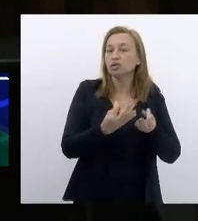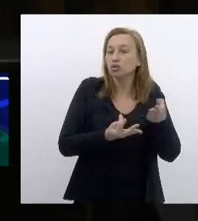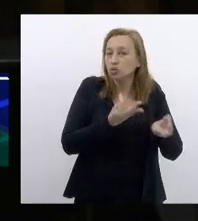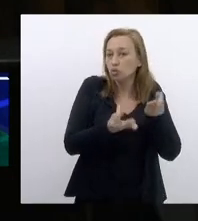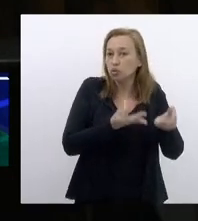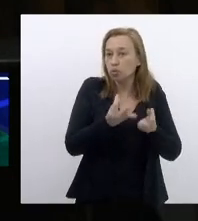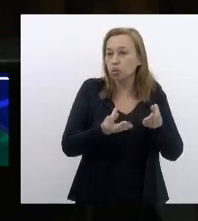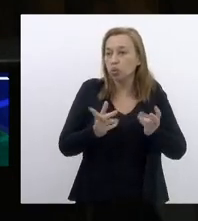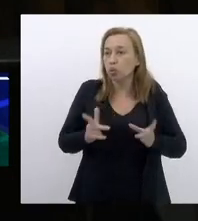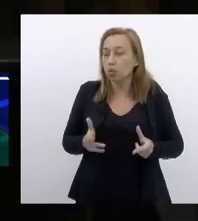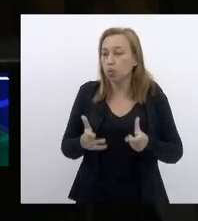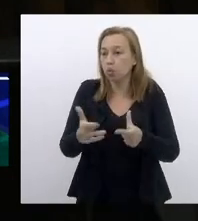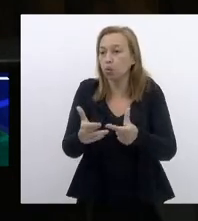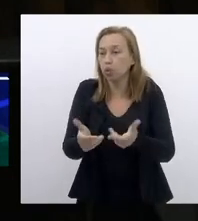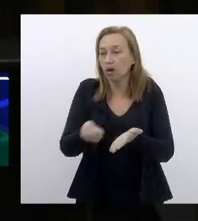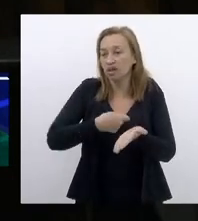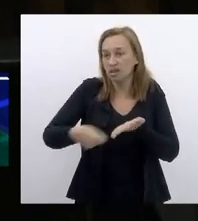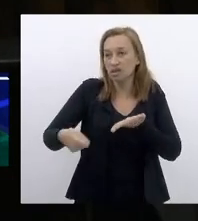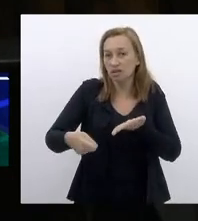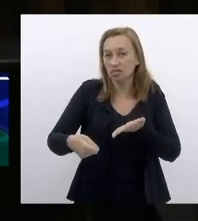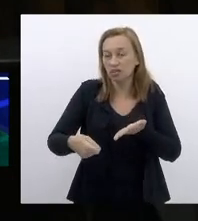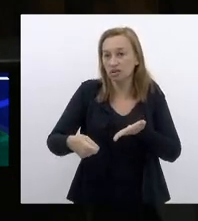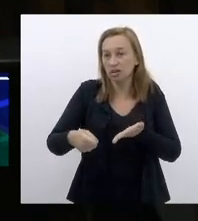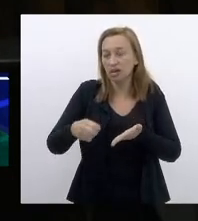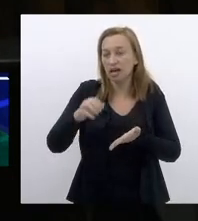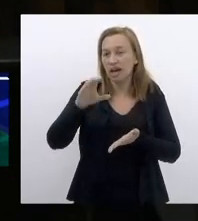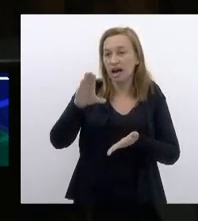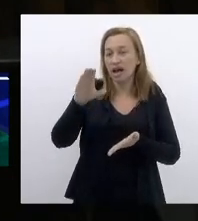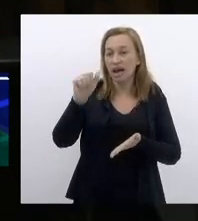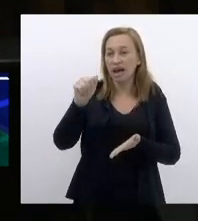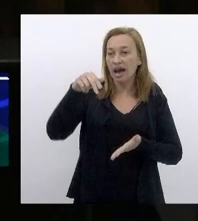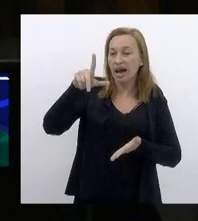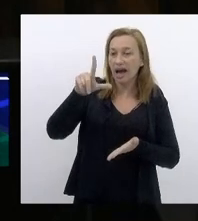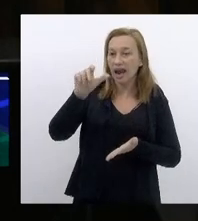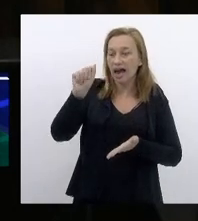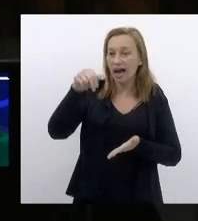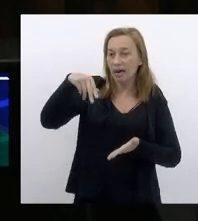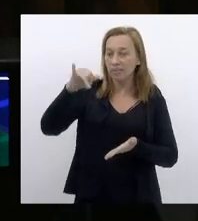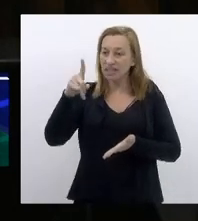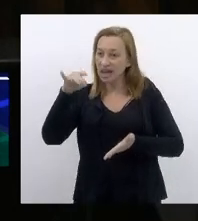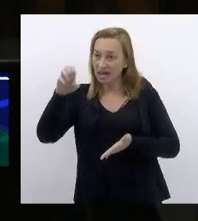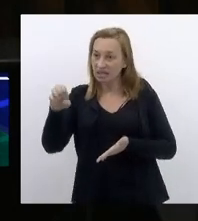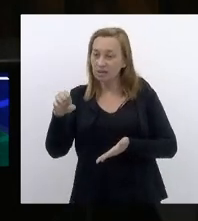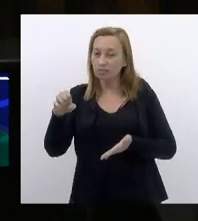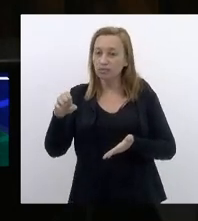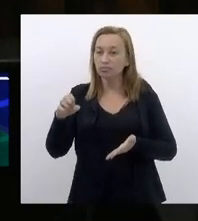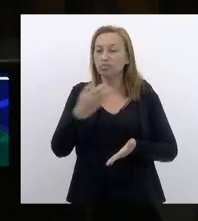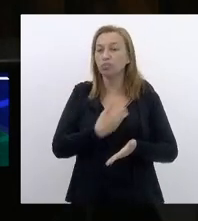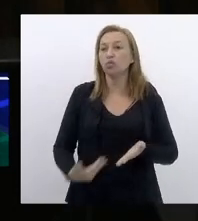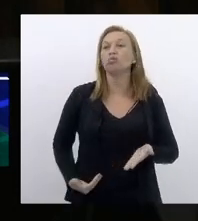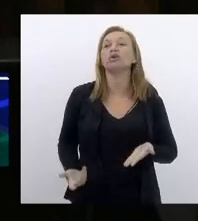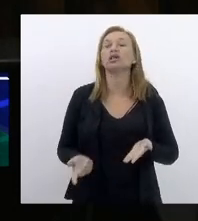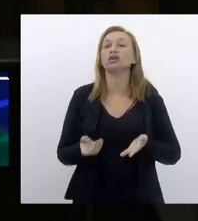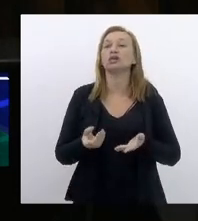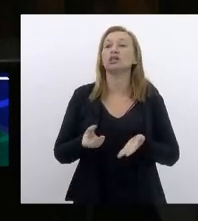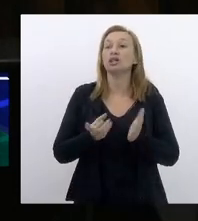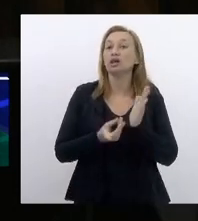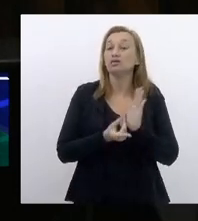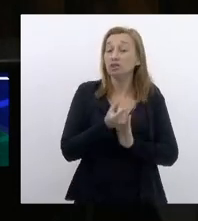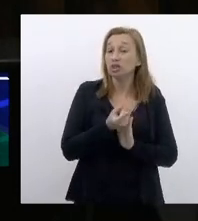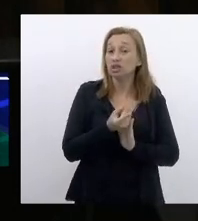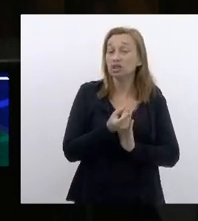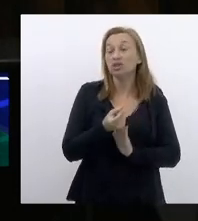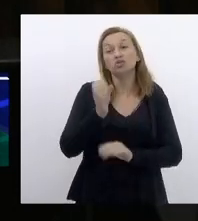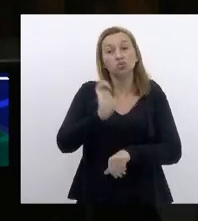que assinou o decreto de calamidade pública financeira do Estado, para